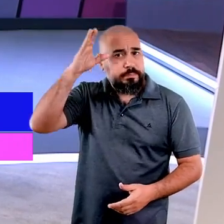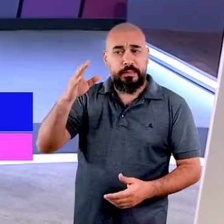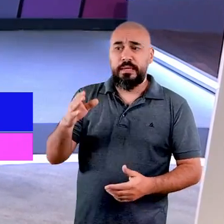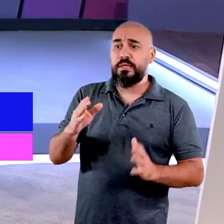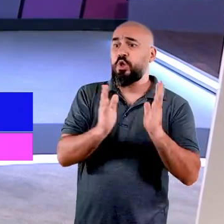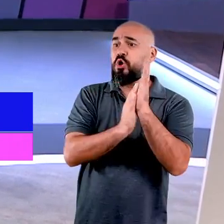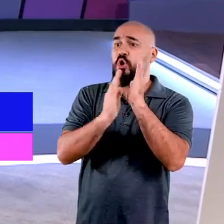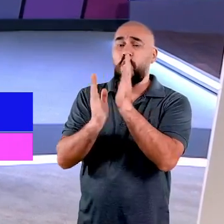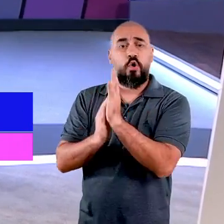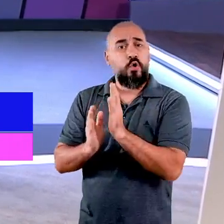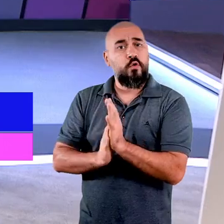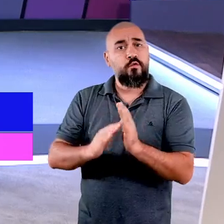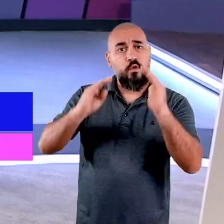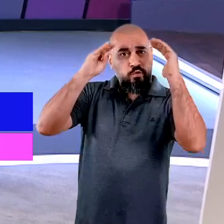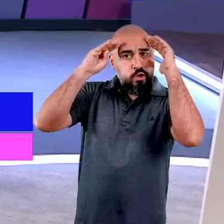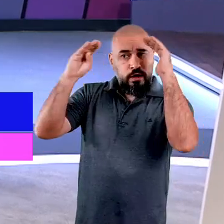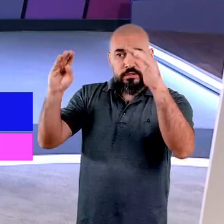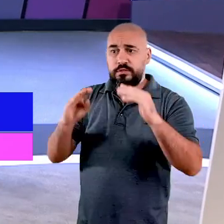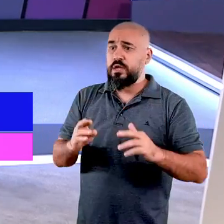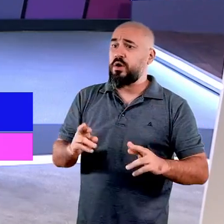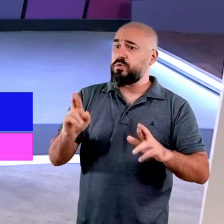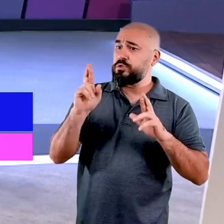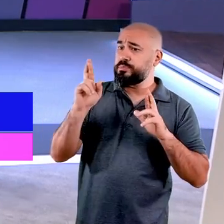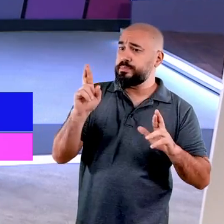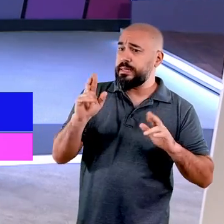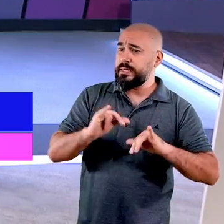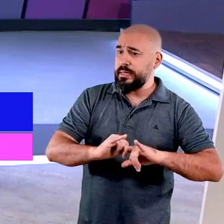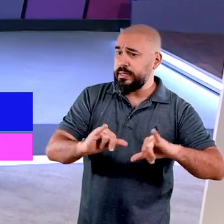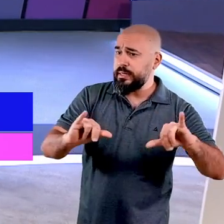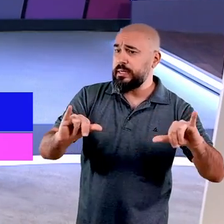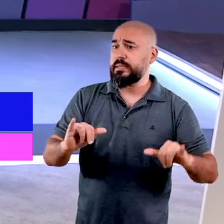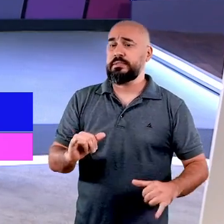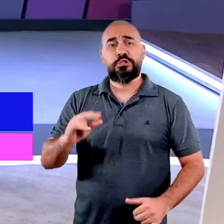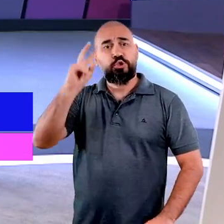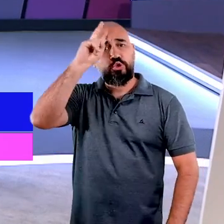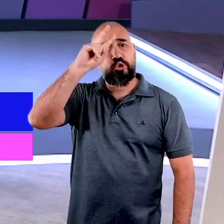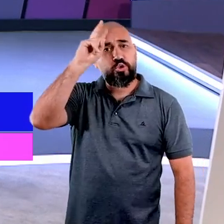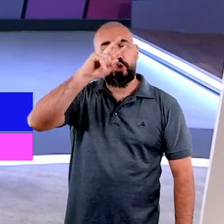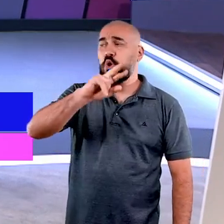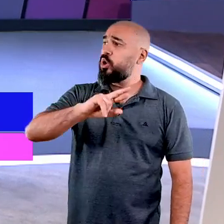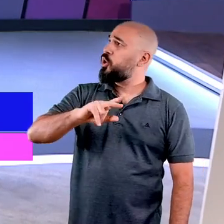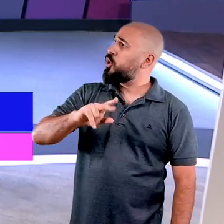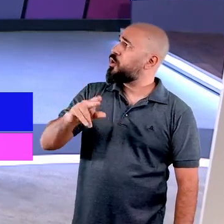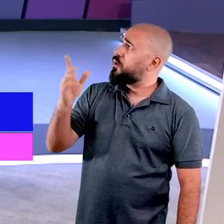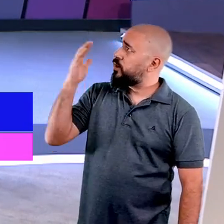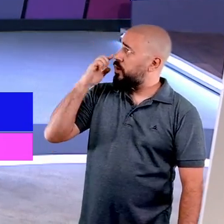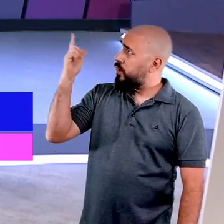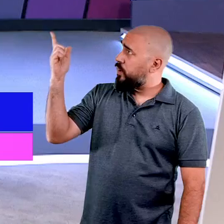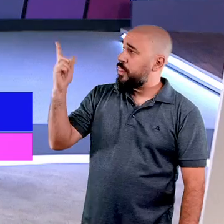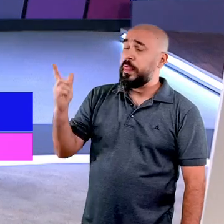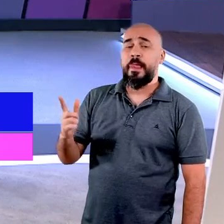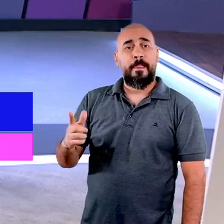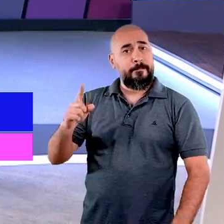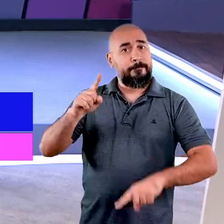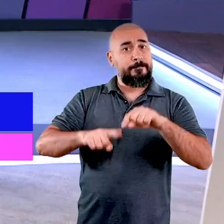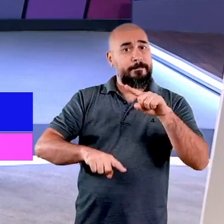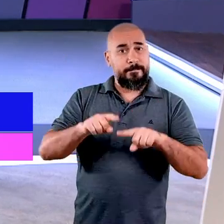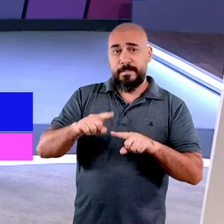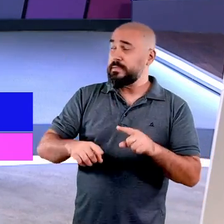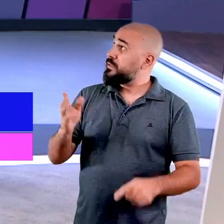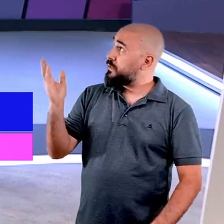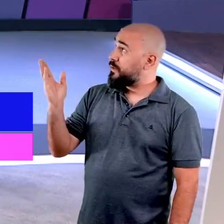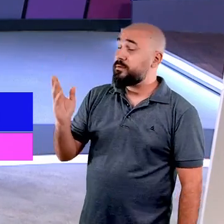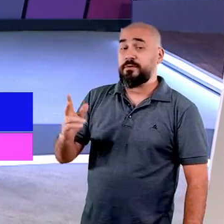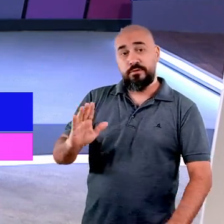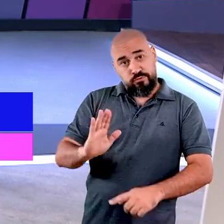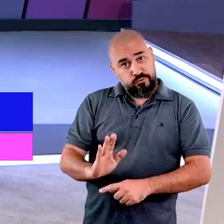disposição. Louvor e adoração, mensagens de esperança, histórias inspiradoras, está aí. Esses materiais vão ser